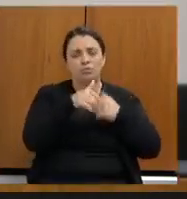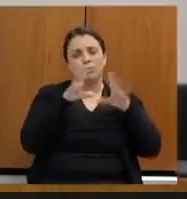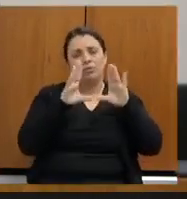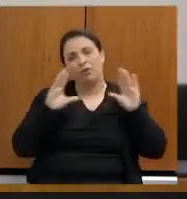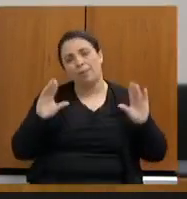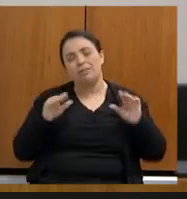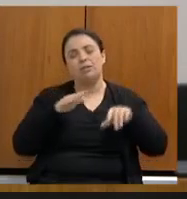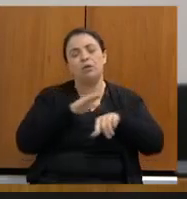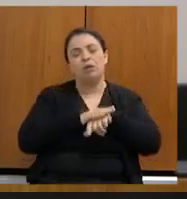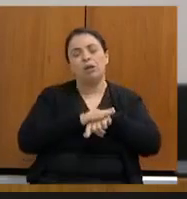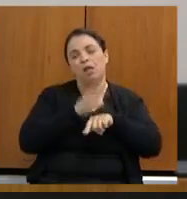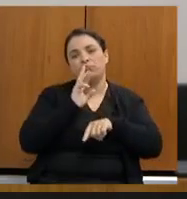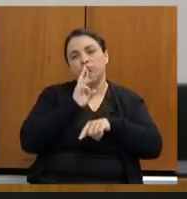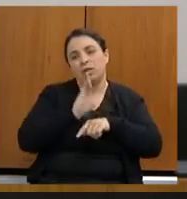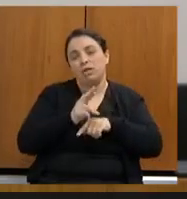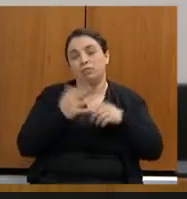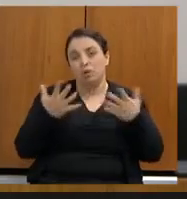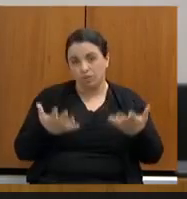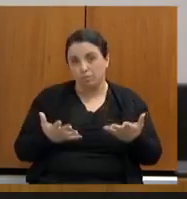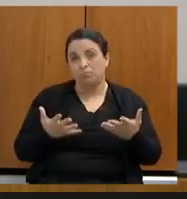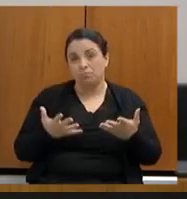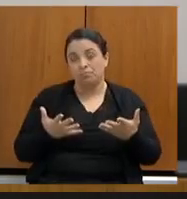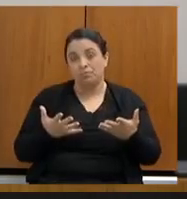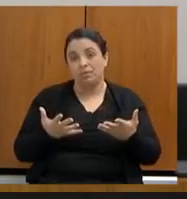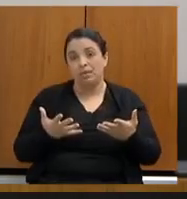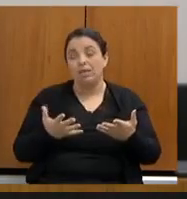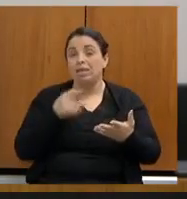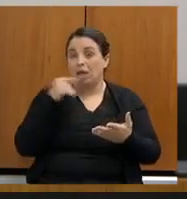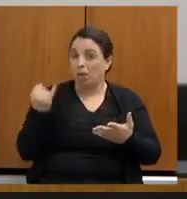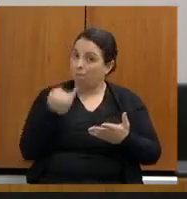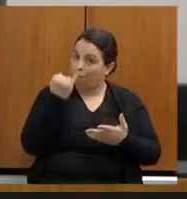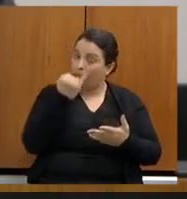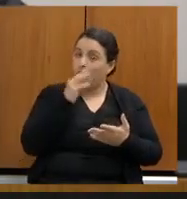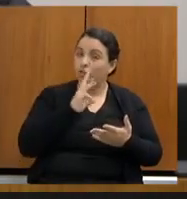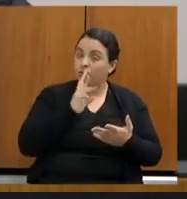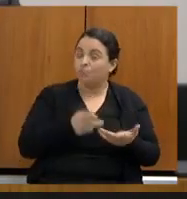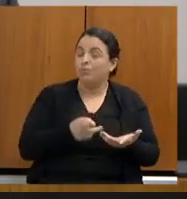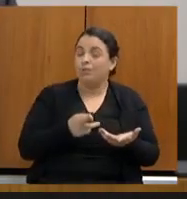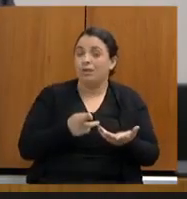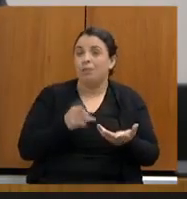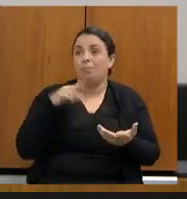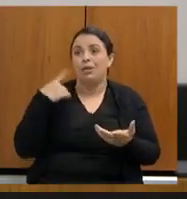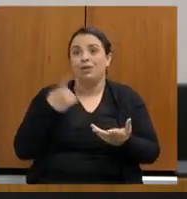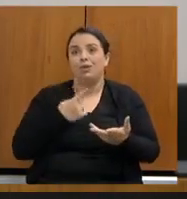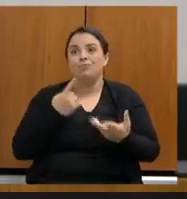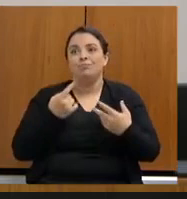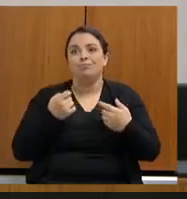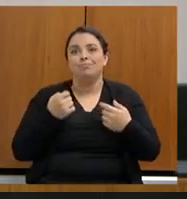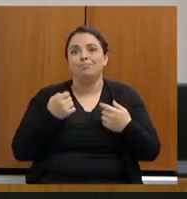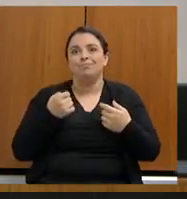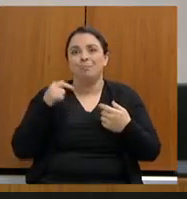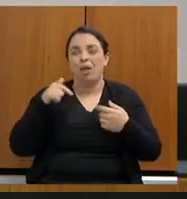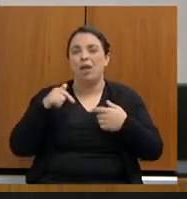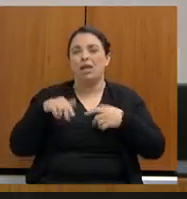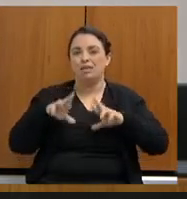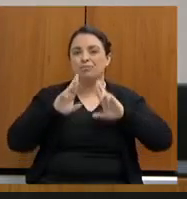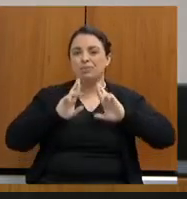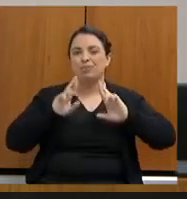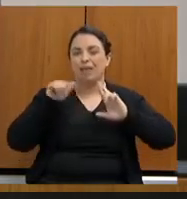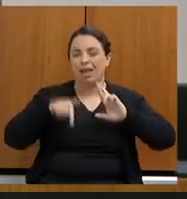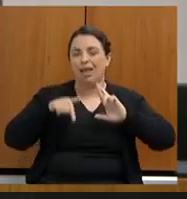nas respostas que são necessárias para que a gente possa cumprir o nosso papel